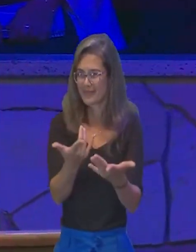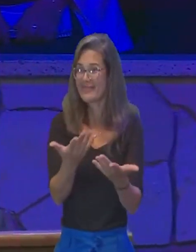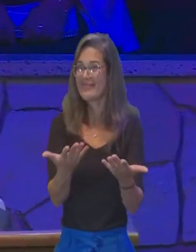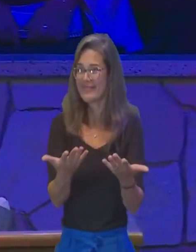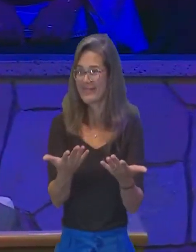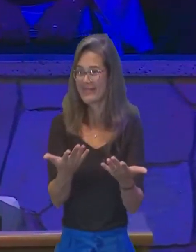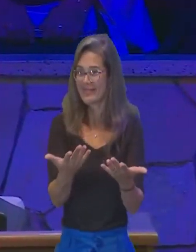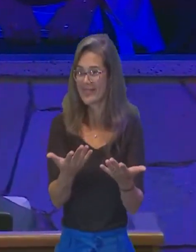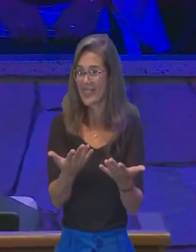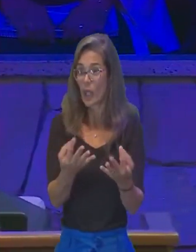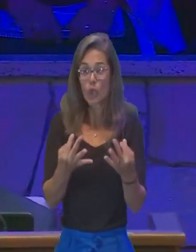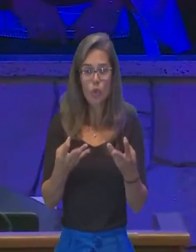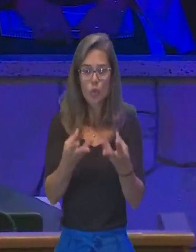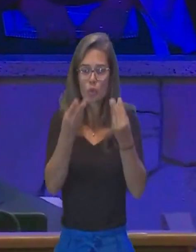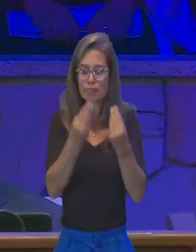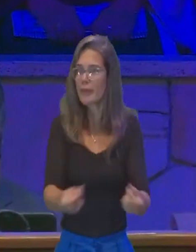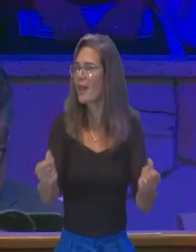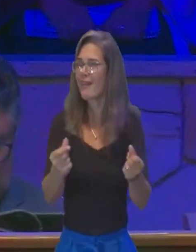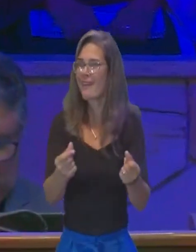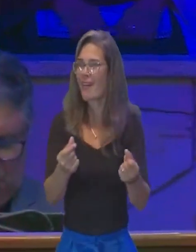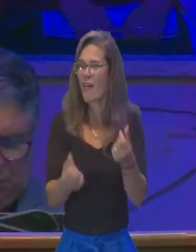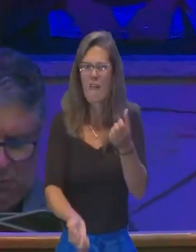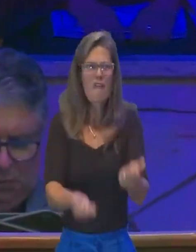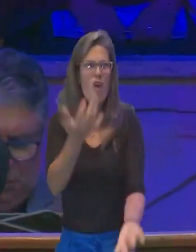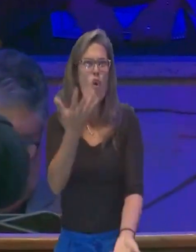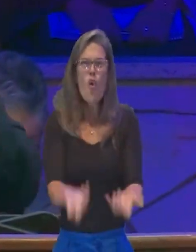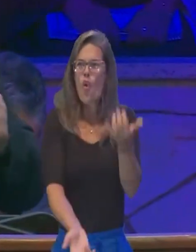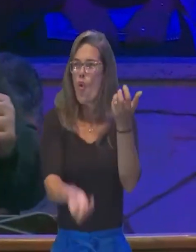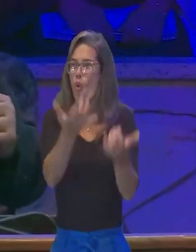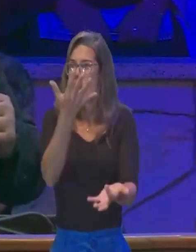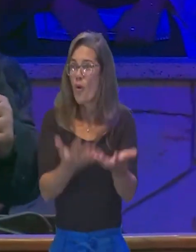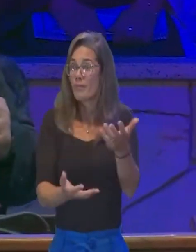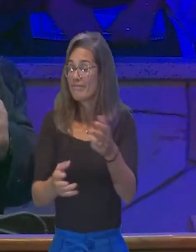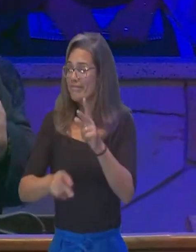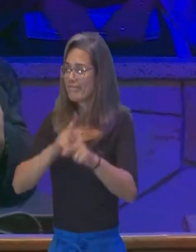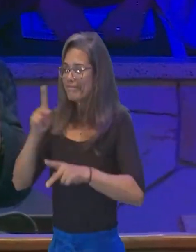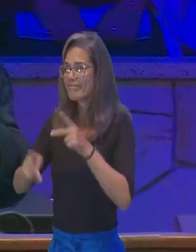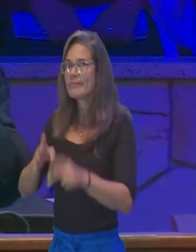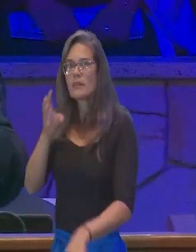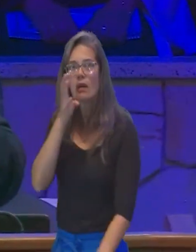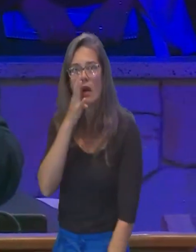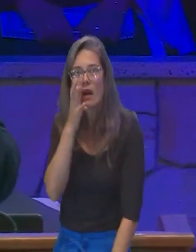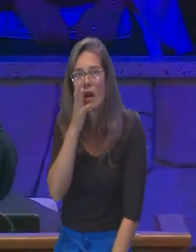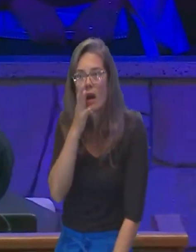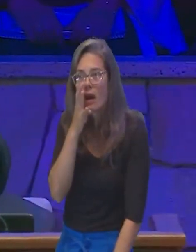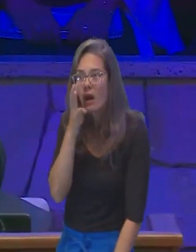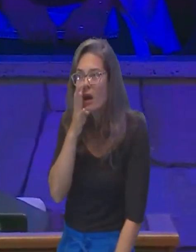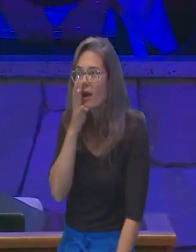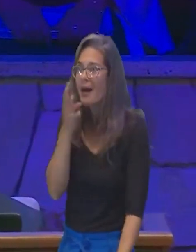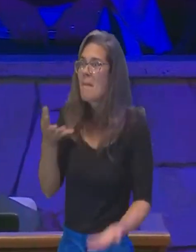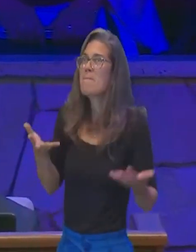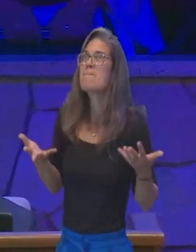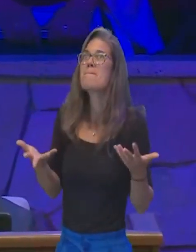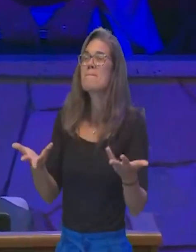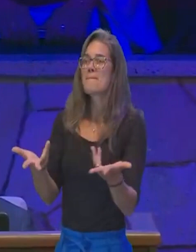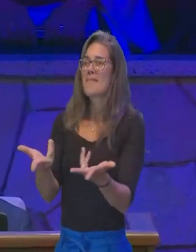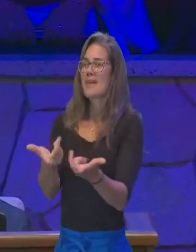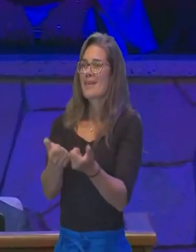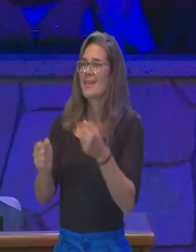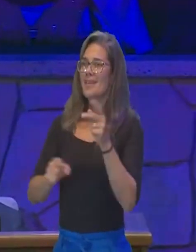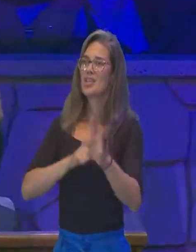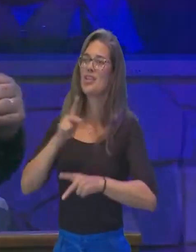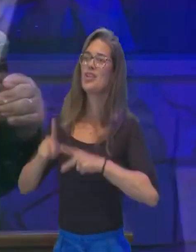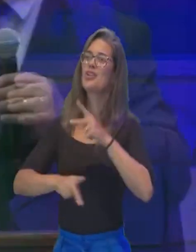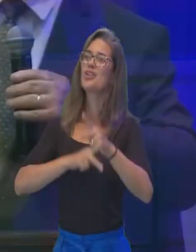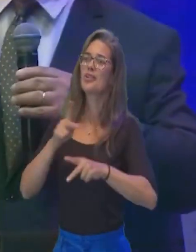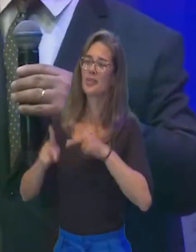altar, consumiu tudo que estava ali, e o povo diante desta demonstração maravilhosa do nosso Deus, o povo